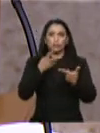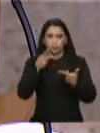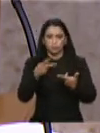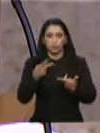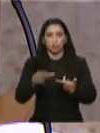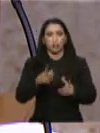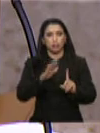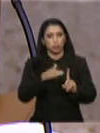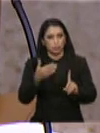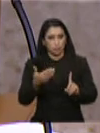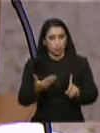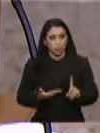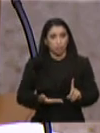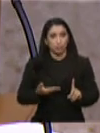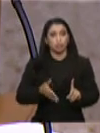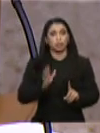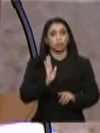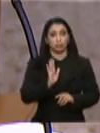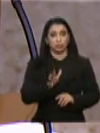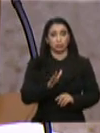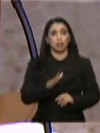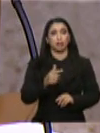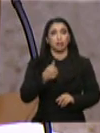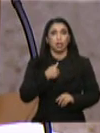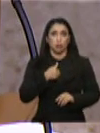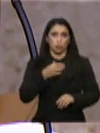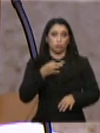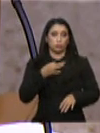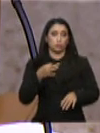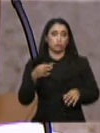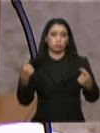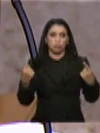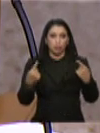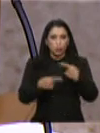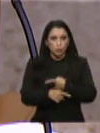em homenagem àqueles de quem eu divirjo, né?